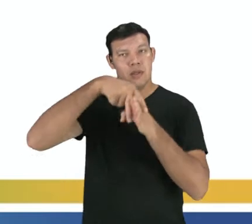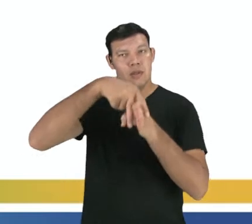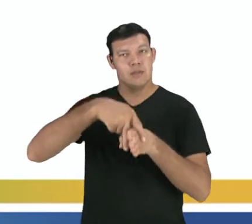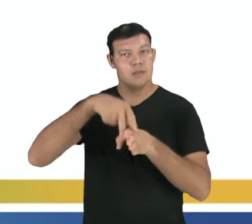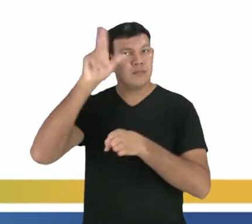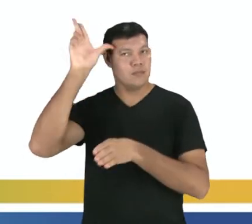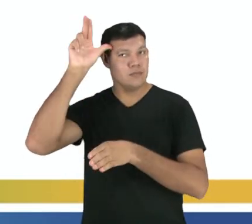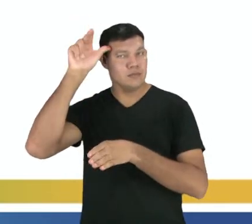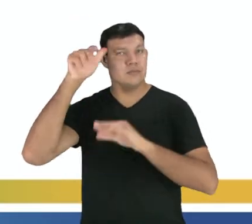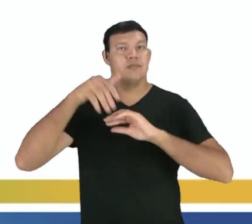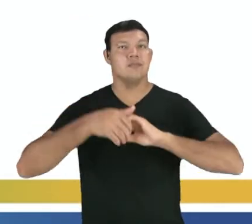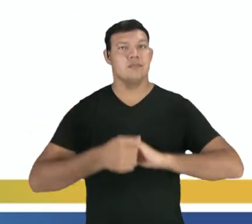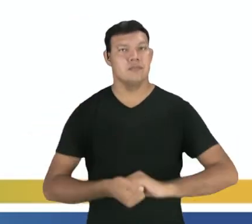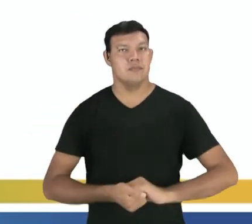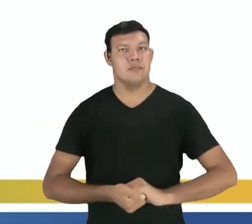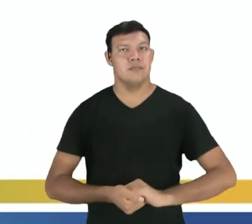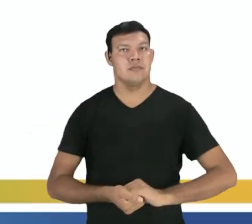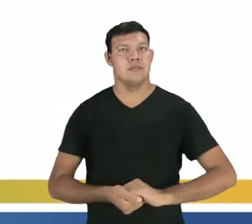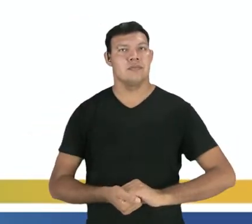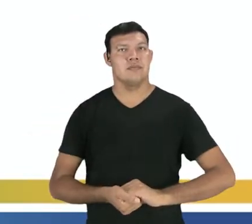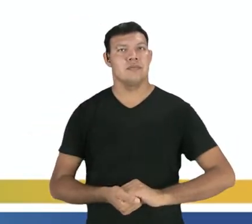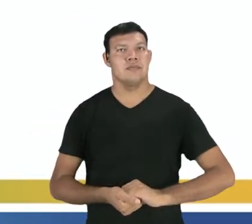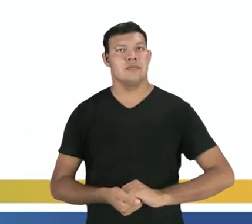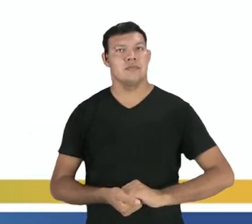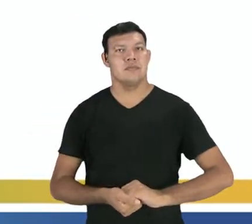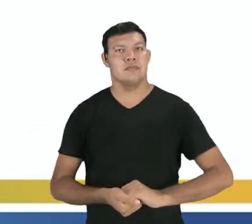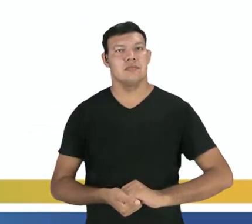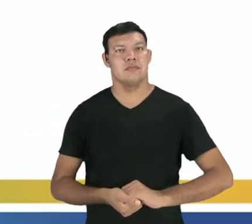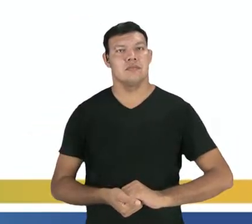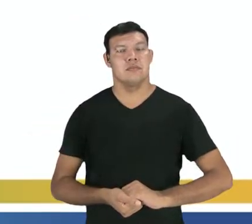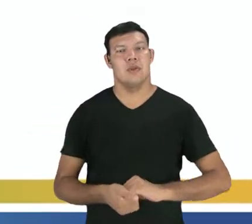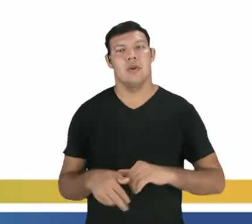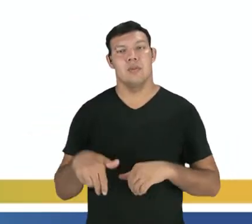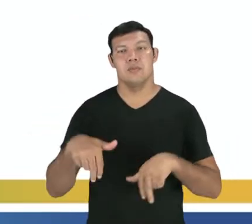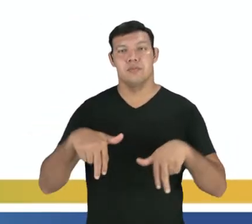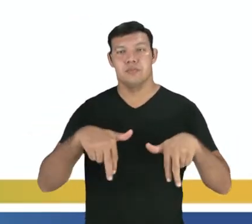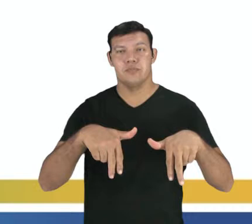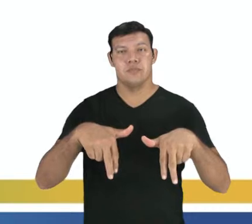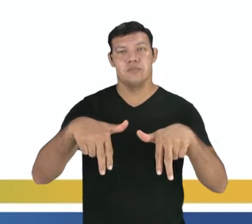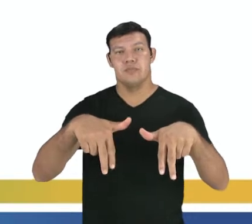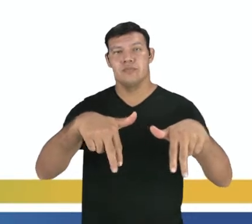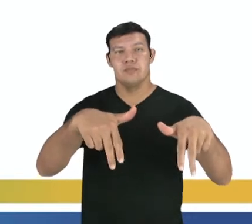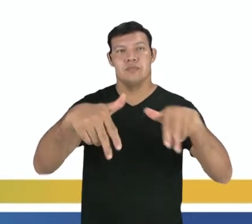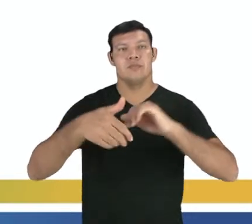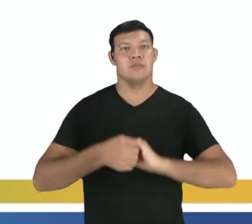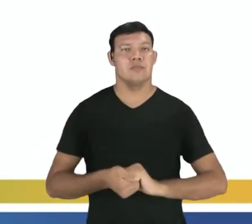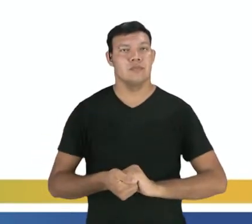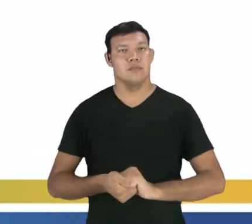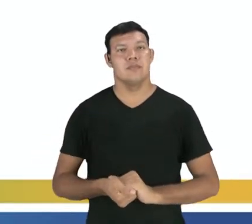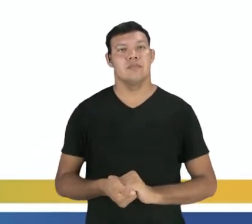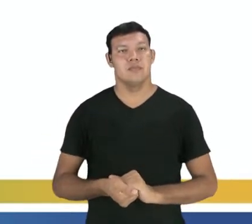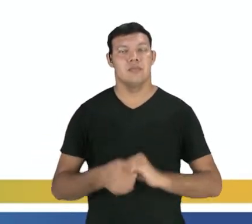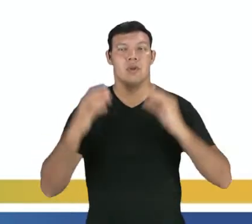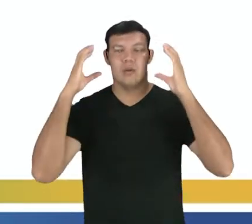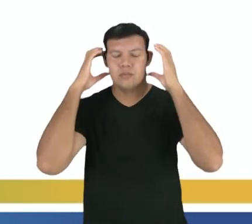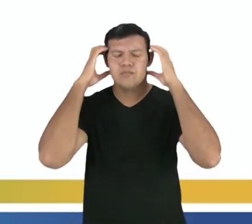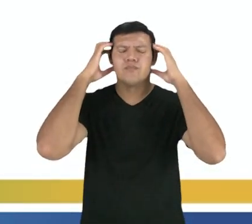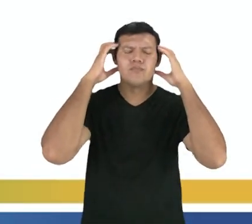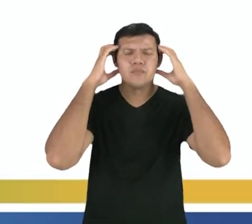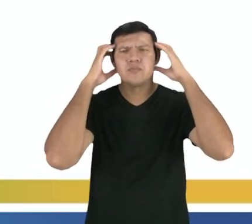andando a cavalo, going for a walk, ir para uma caminhada, listening to music, ouvindo